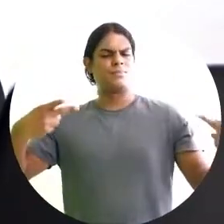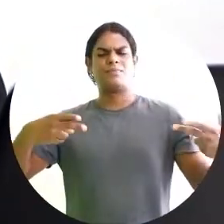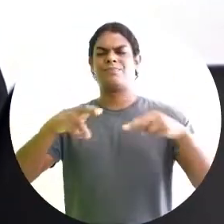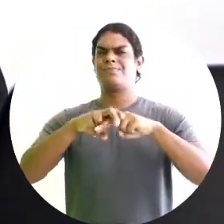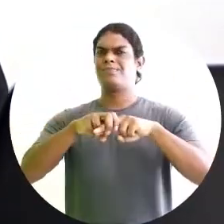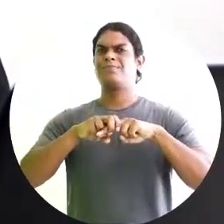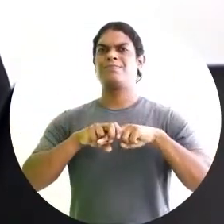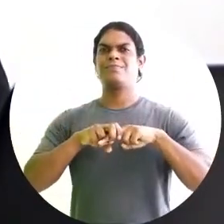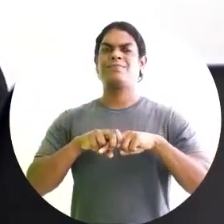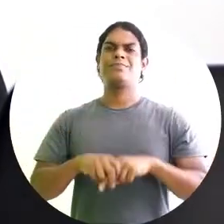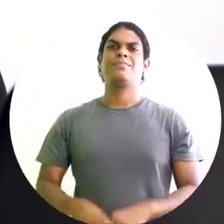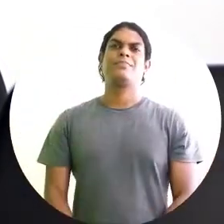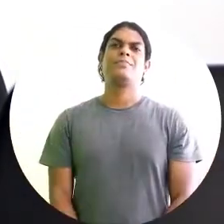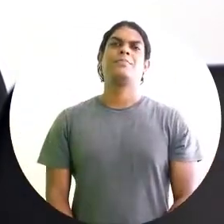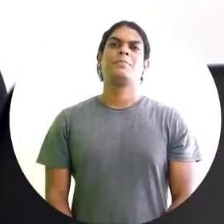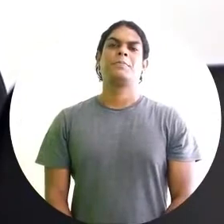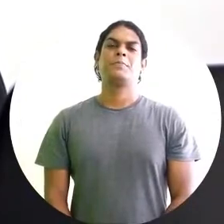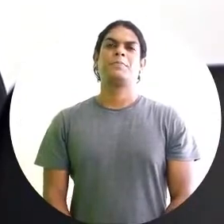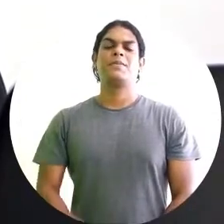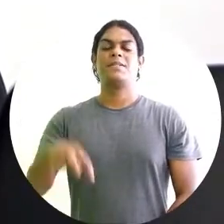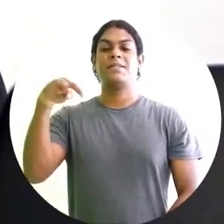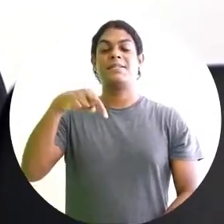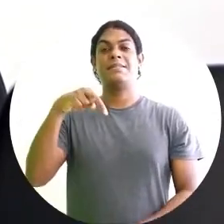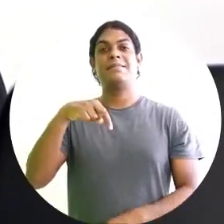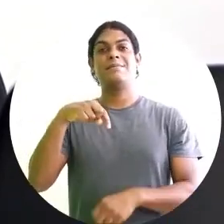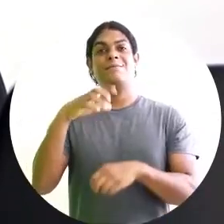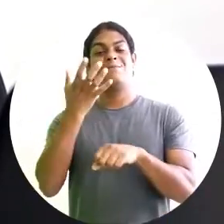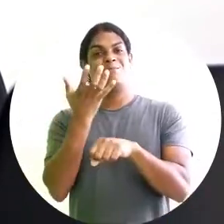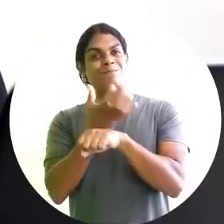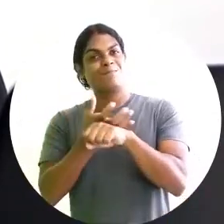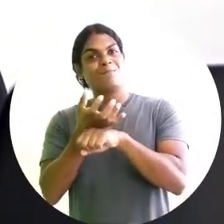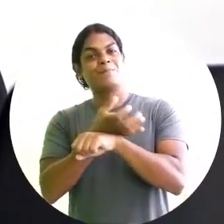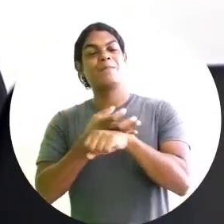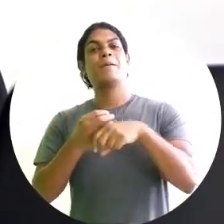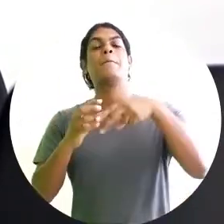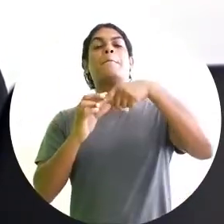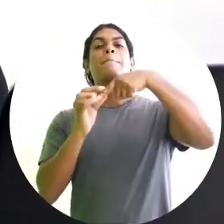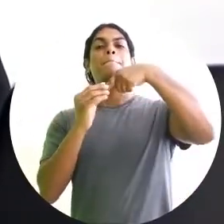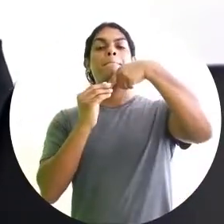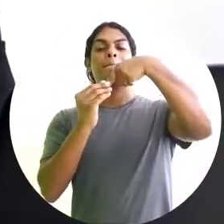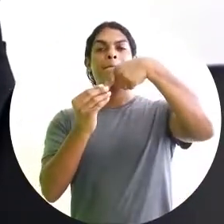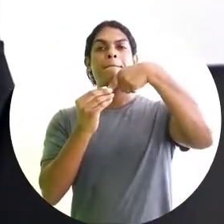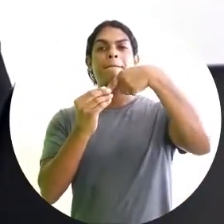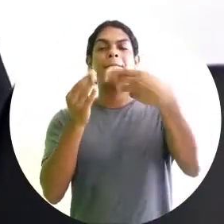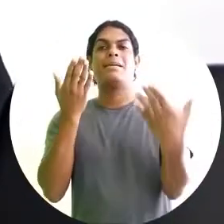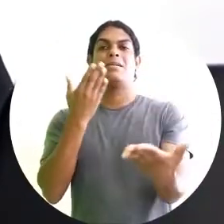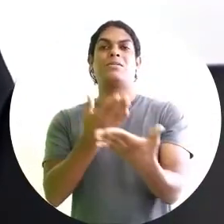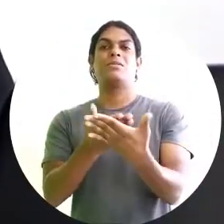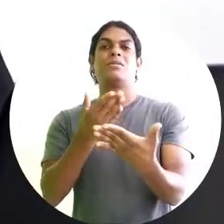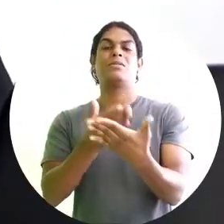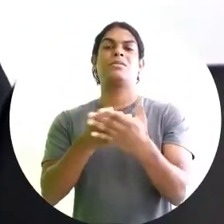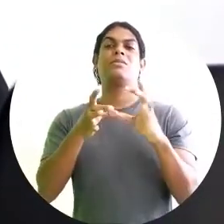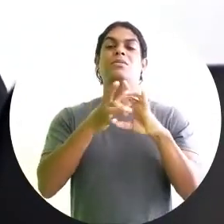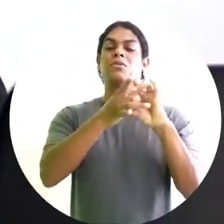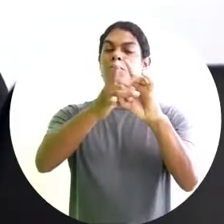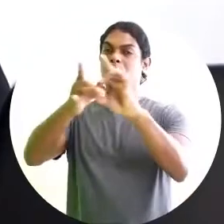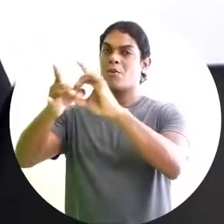outros fatores. Bem, este foi o tópico principal que nós vimos aqui